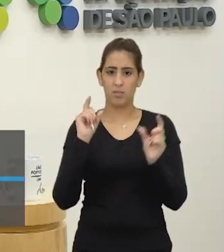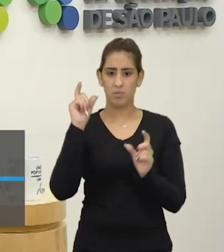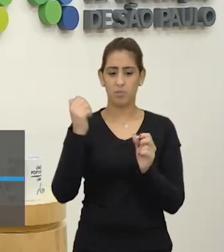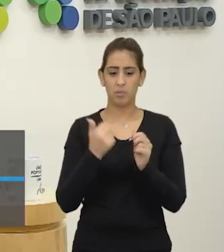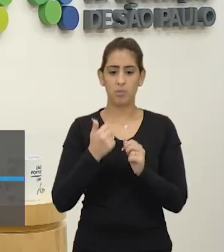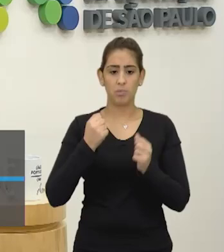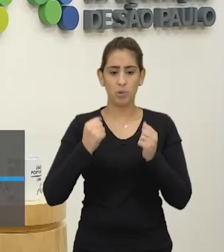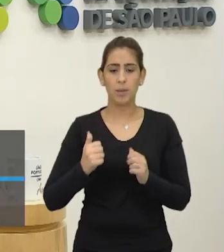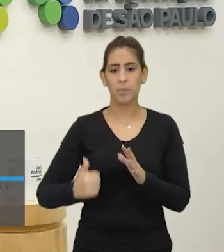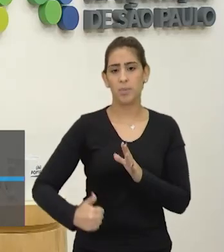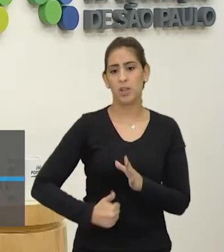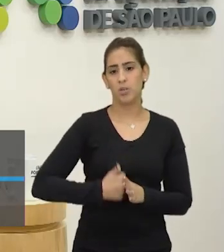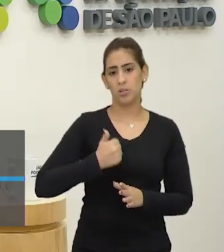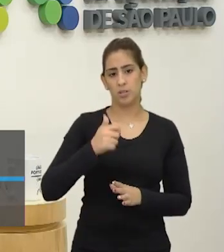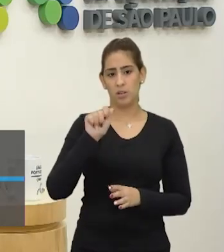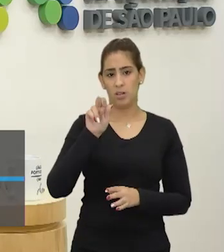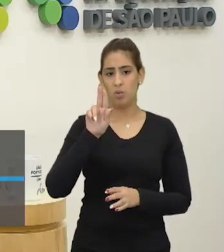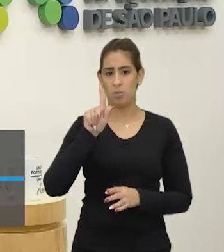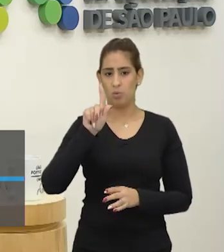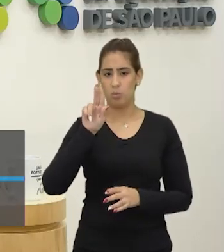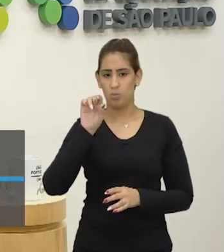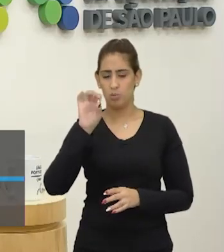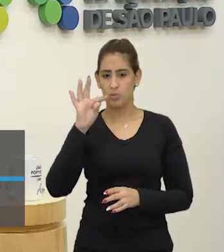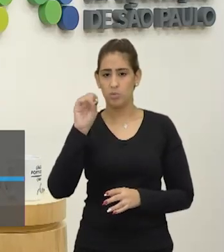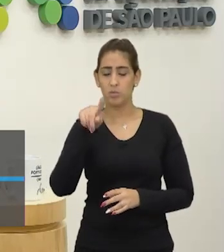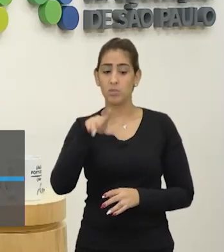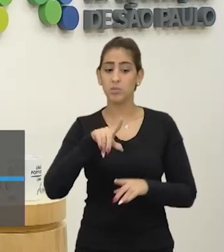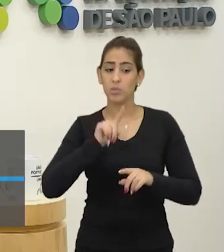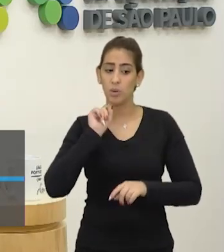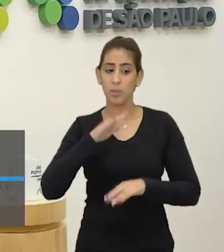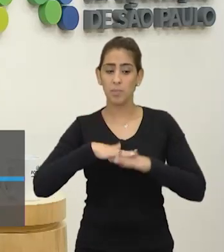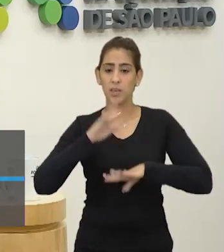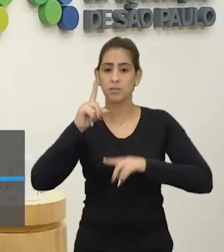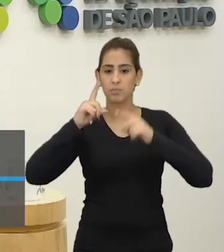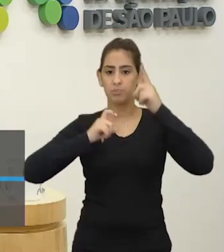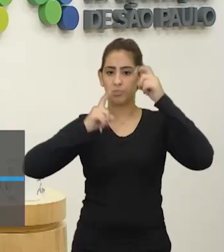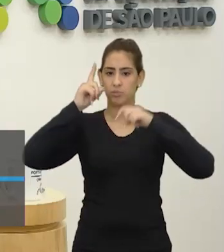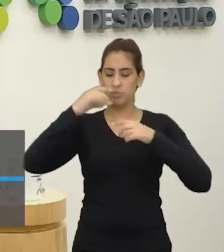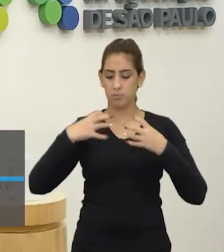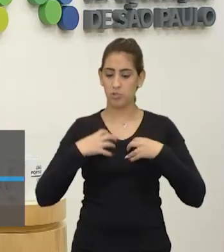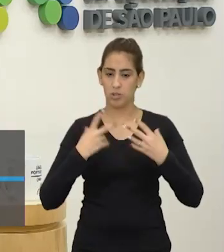enfeitar. Né? E o Augusto dos Anjos, ele escolhe para poder se expressar, a individualidade dele.